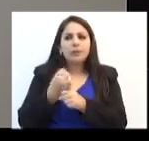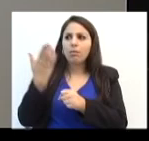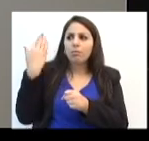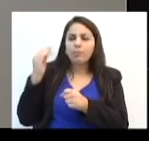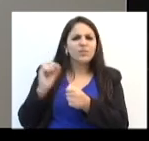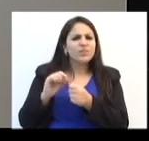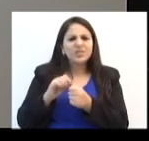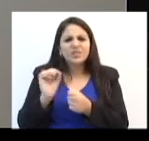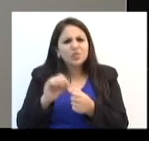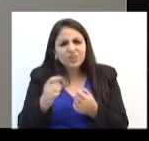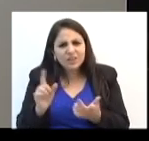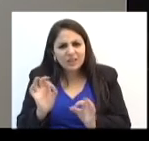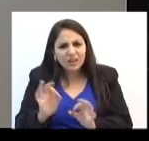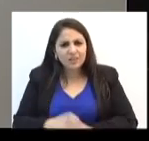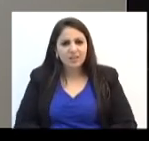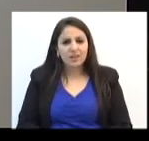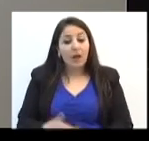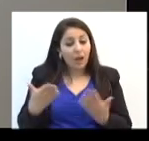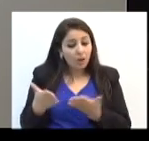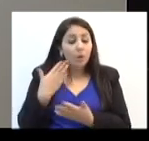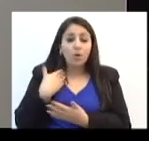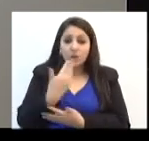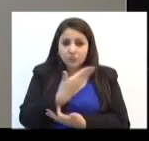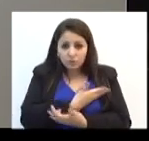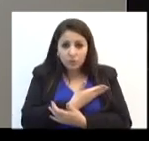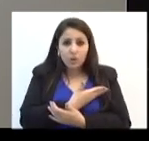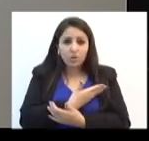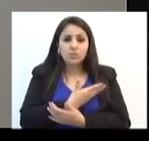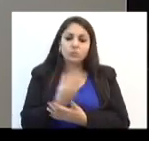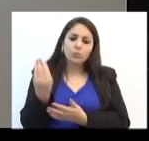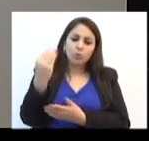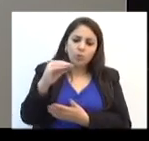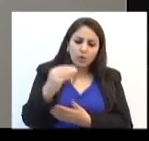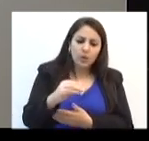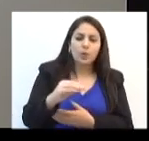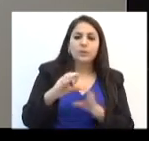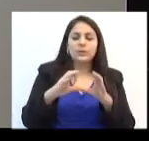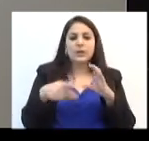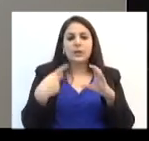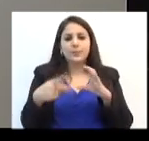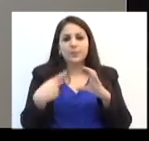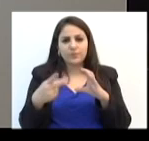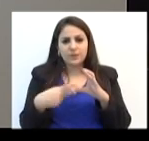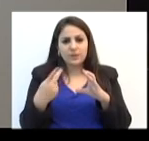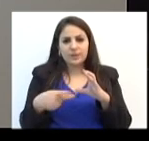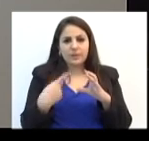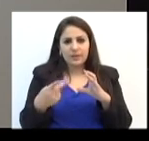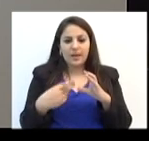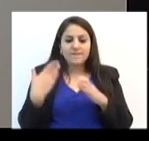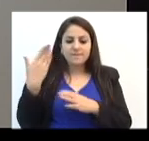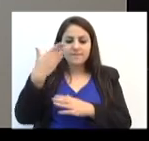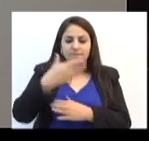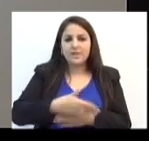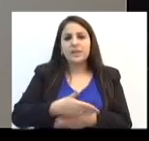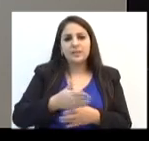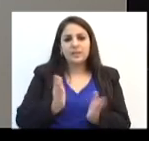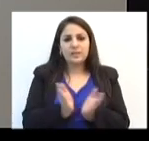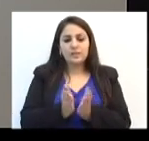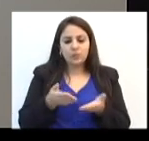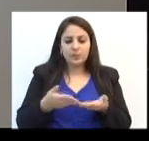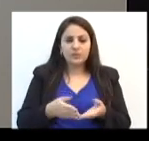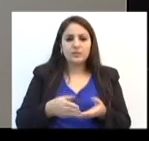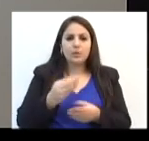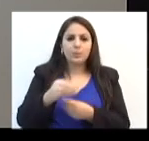e não fez. Nós, agora que estabelecemos e instauramos aqui na Câmara de Vereadores a Frente Parlamentar Mista